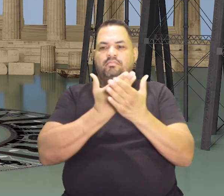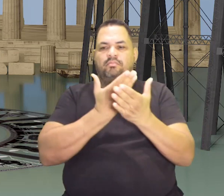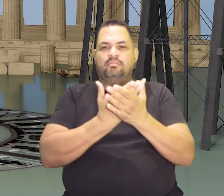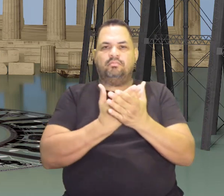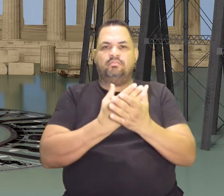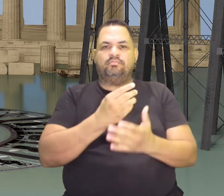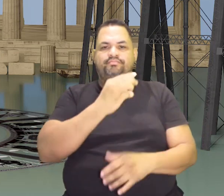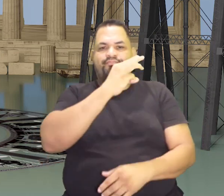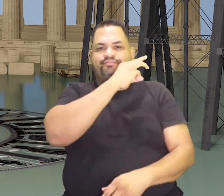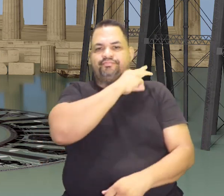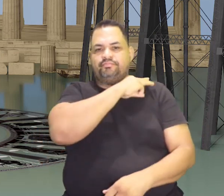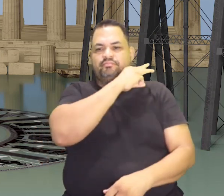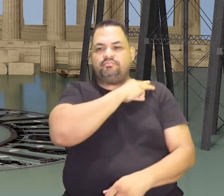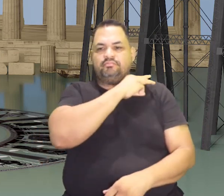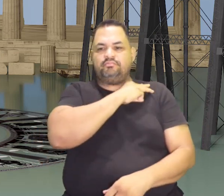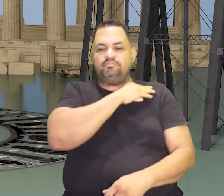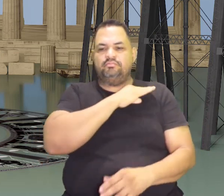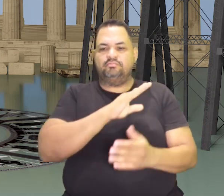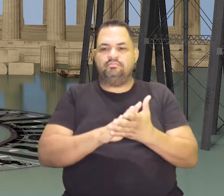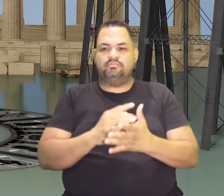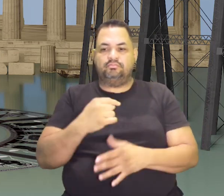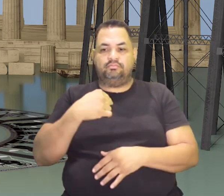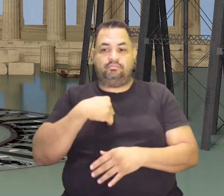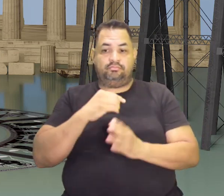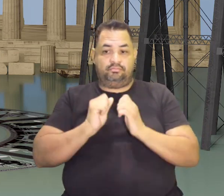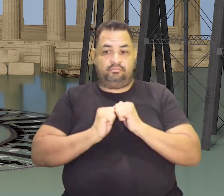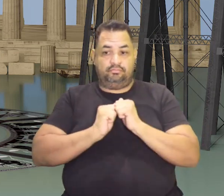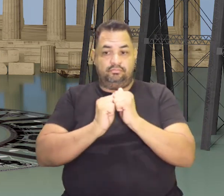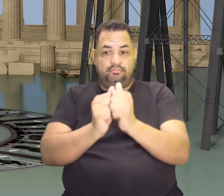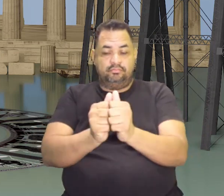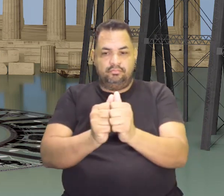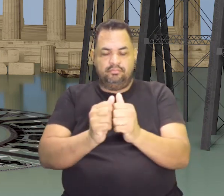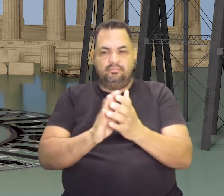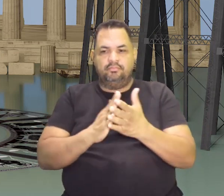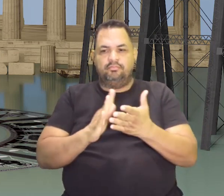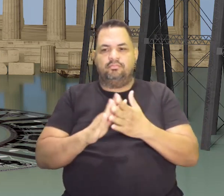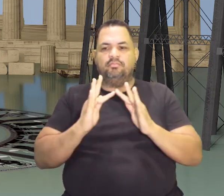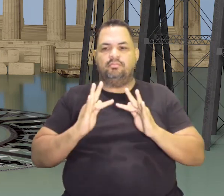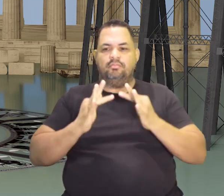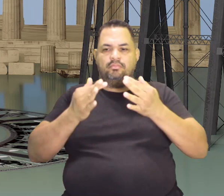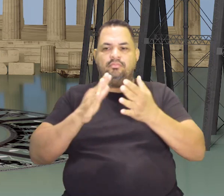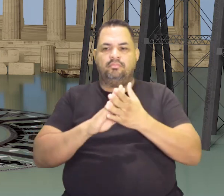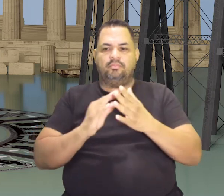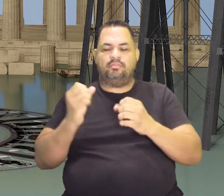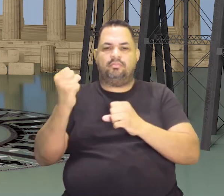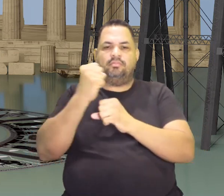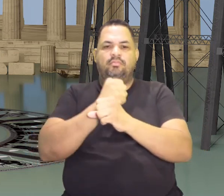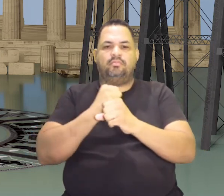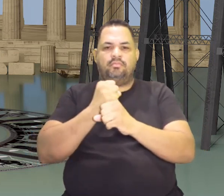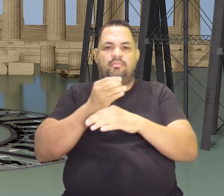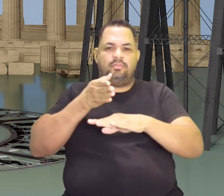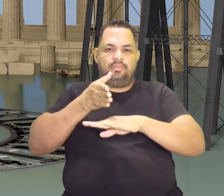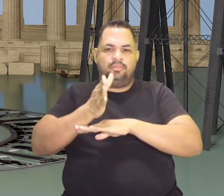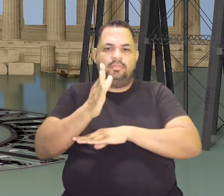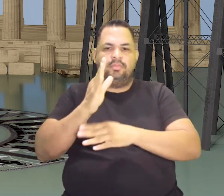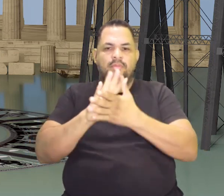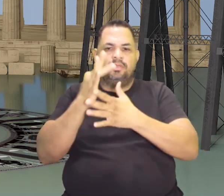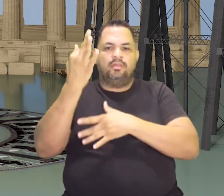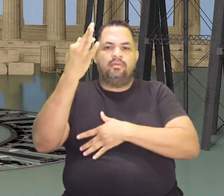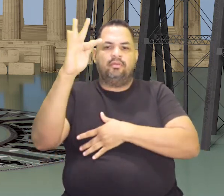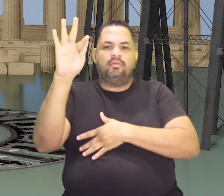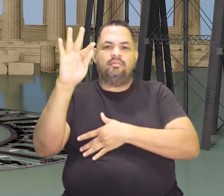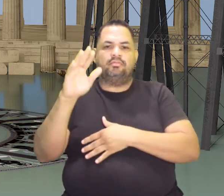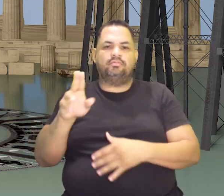terceiro ano. Olha que vocês já estão acompanhando, hein? Vocês vão caminhar lá no final do ano e adentrar na